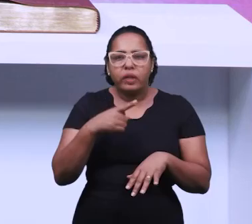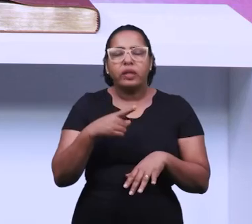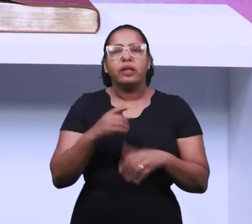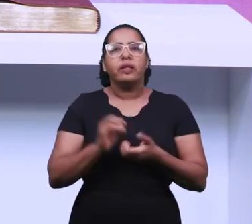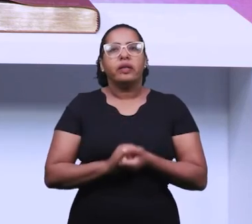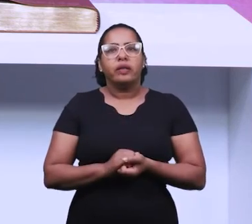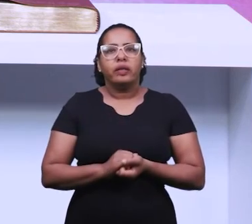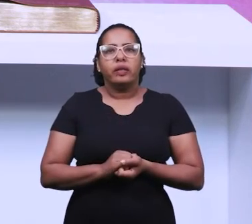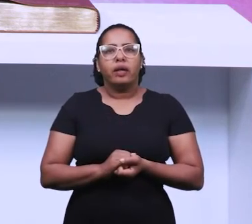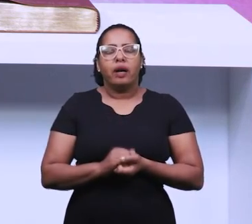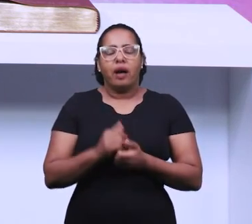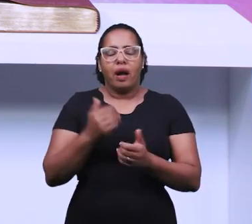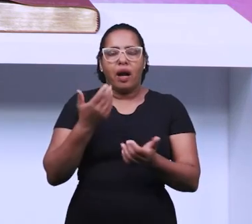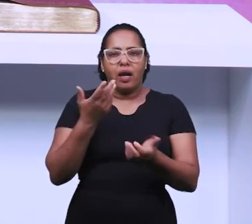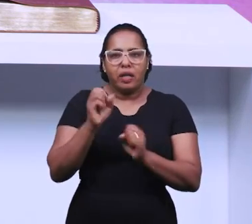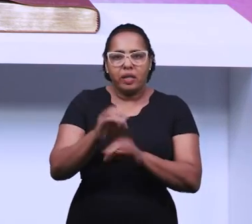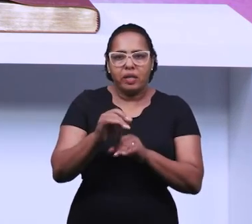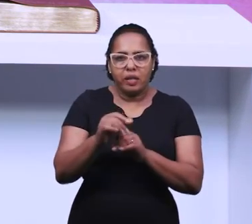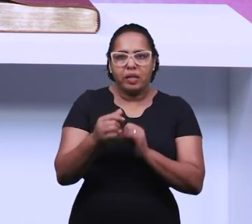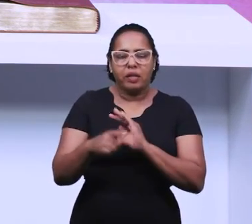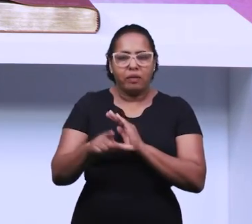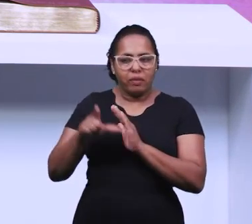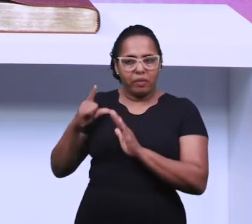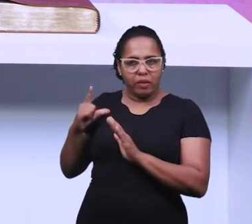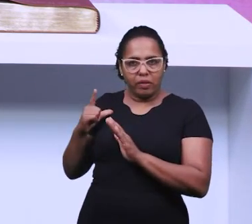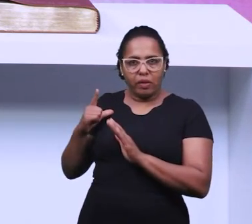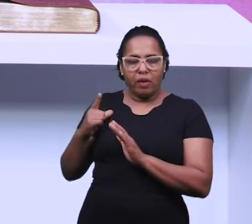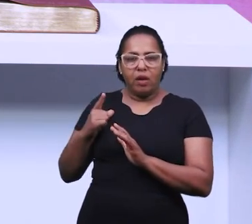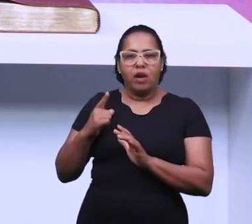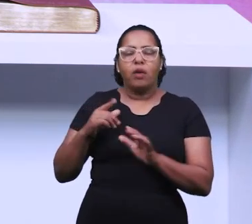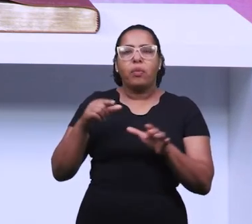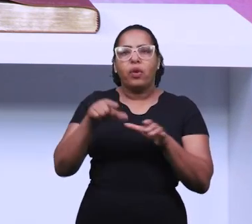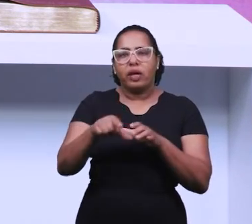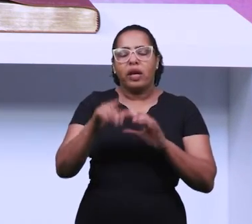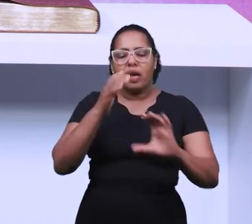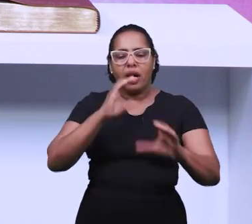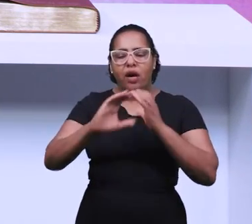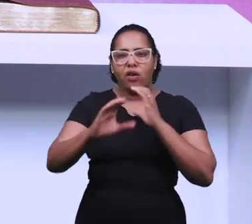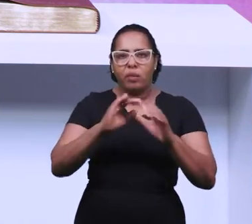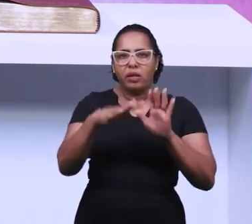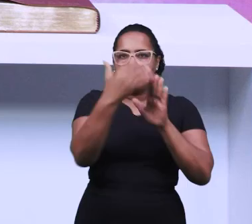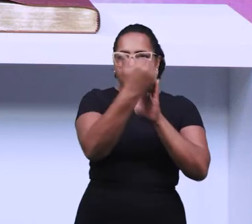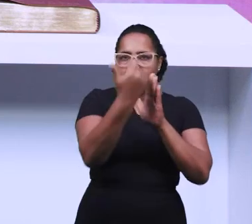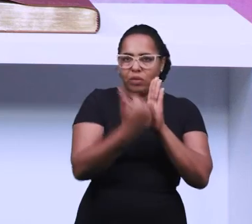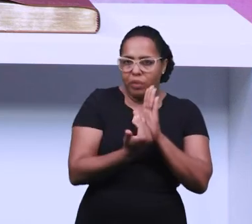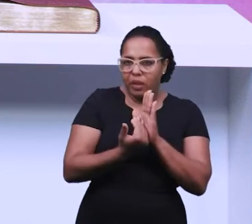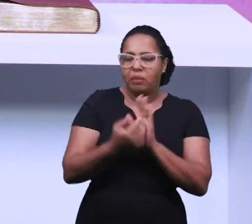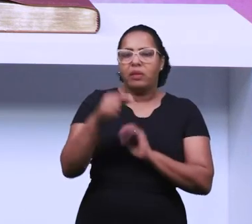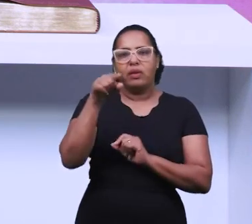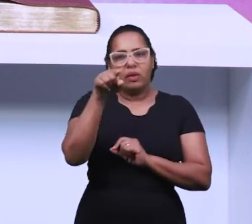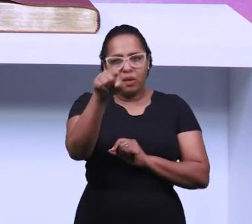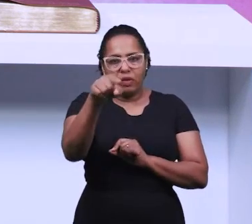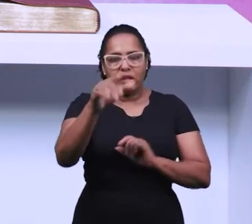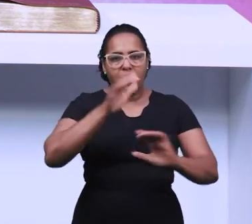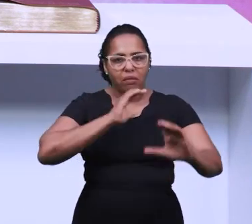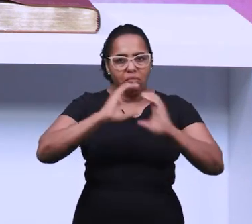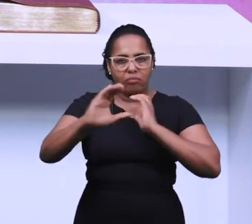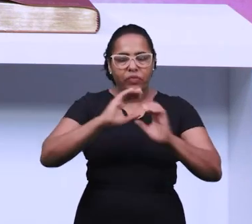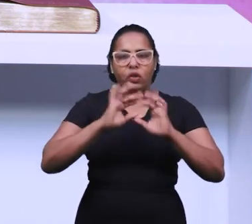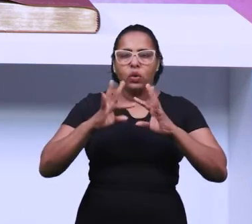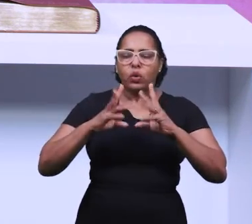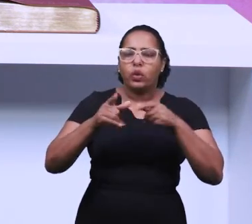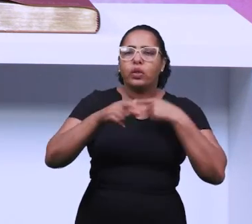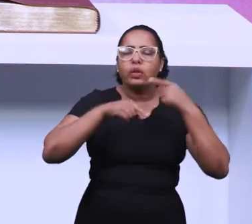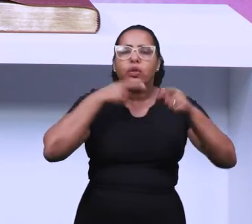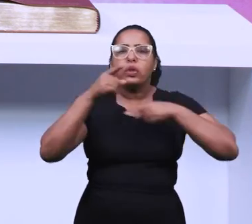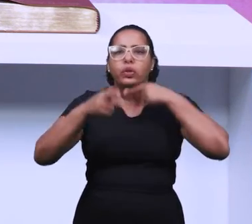suas dúvidas. Falamos em aulas anteriores que esse vai ser um meio de comunicação entre o programa e entre vocês